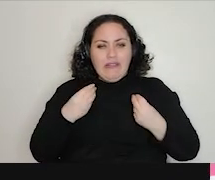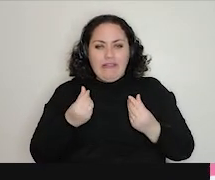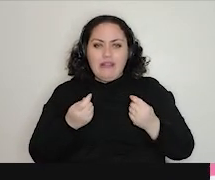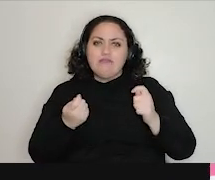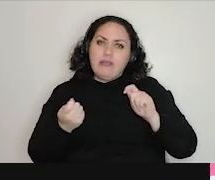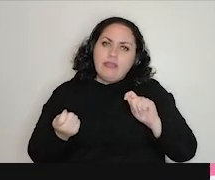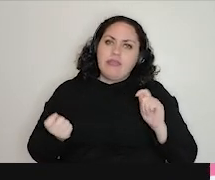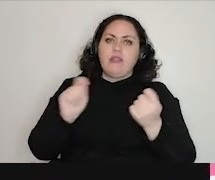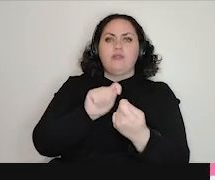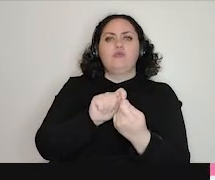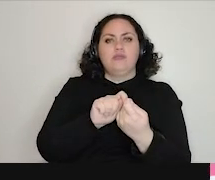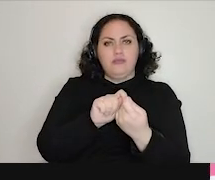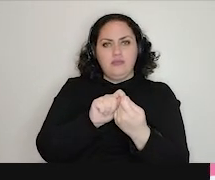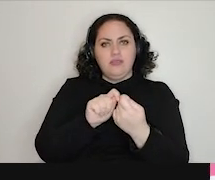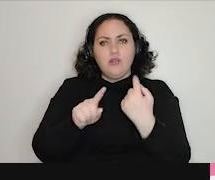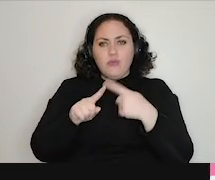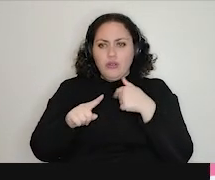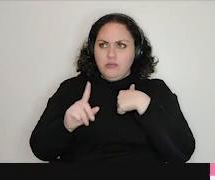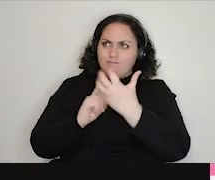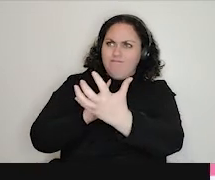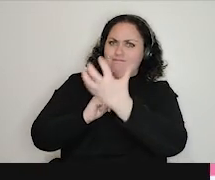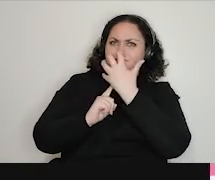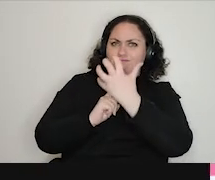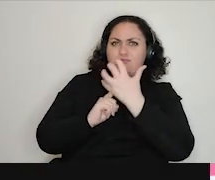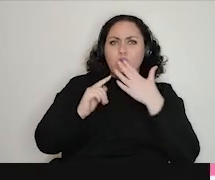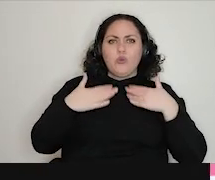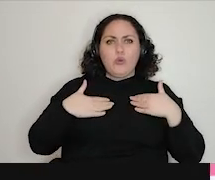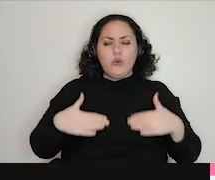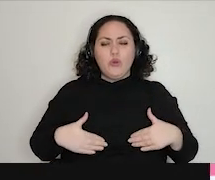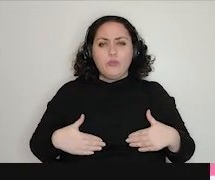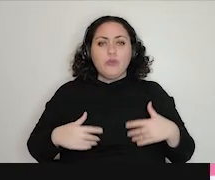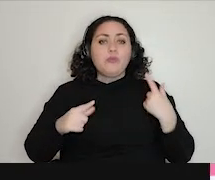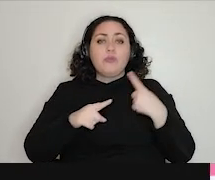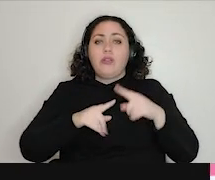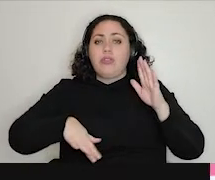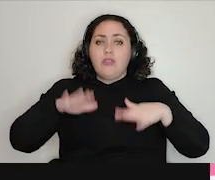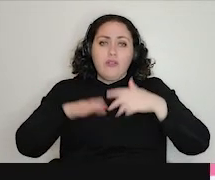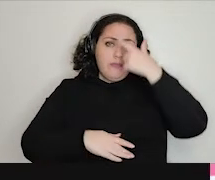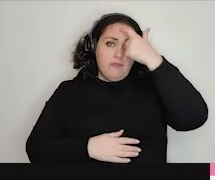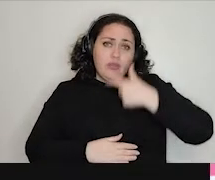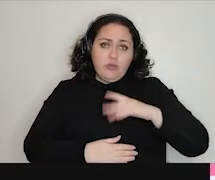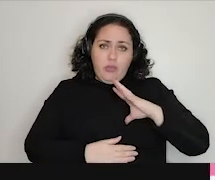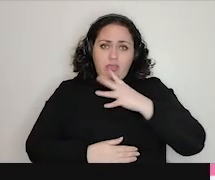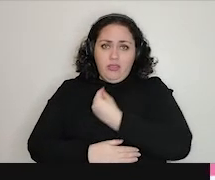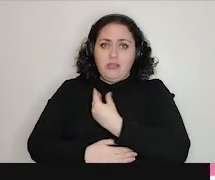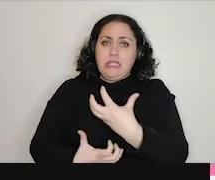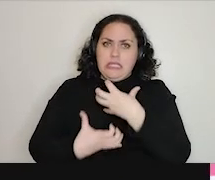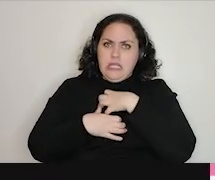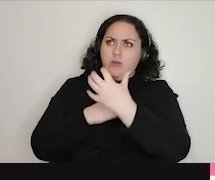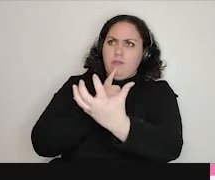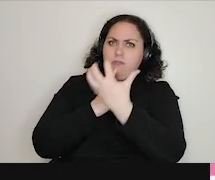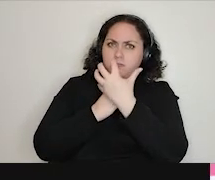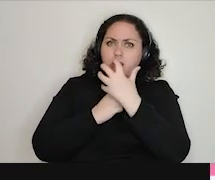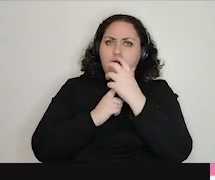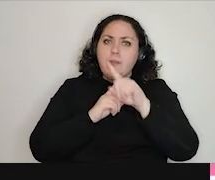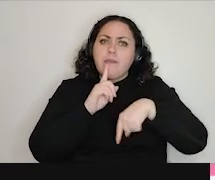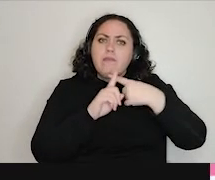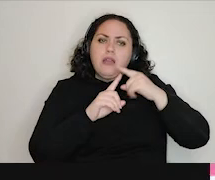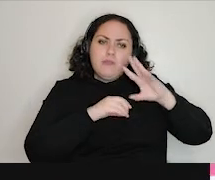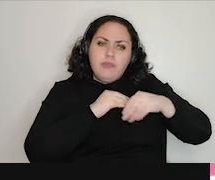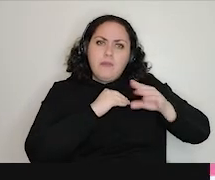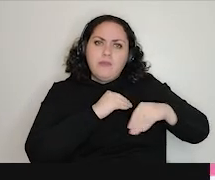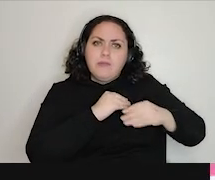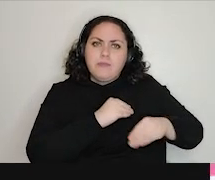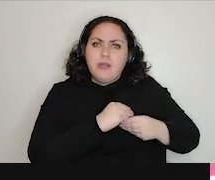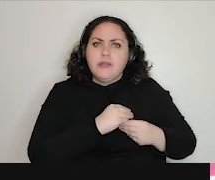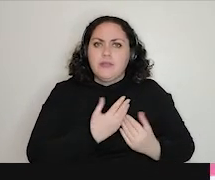nossas inseguranças, essa pressão que a gente sofre com relação ao nosso corpo, porque muito provavelmente essa pessoa trans, ela vai estar sentindo isso e muito mais,